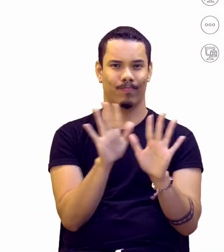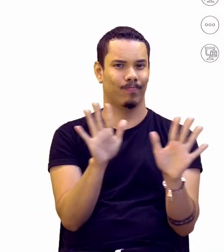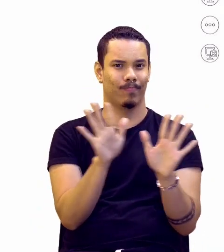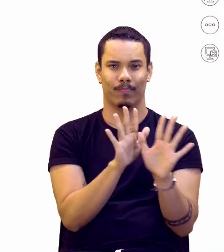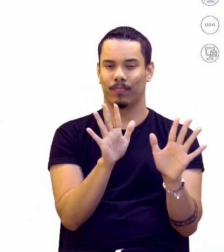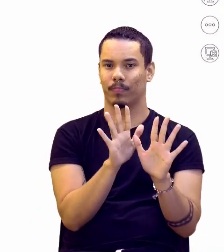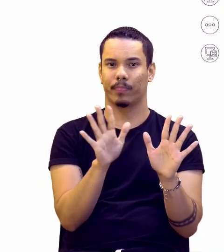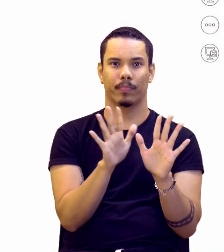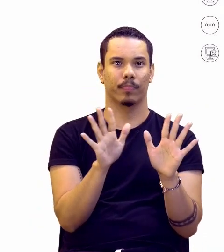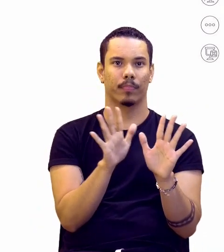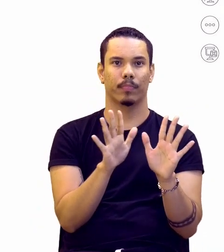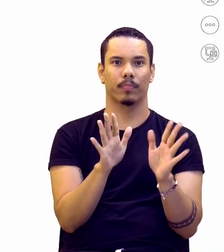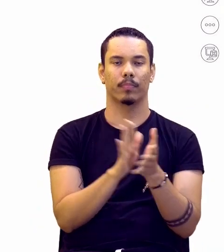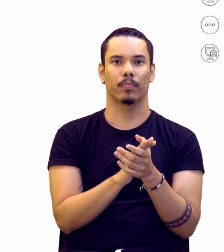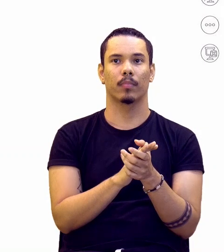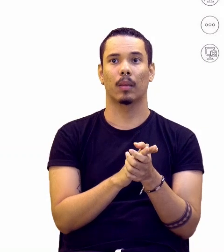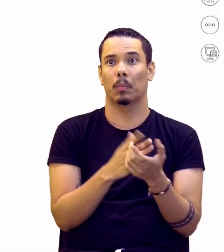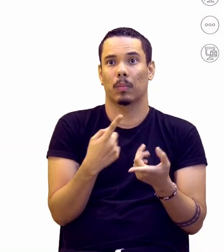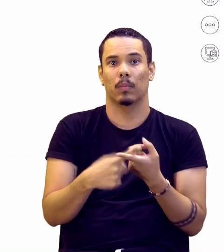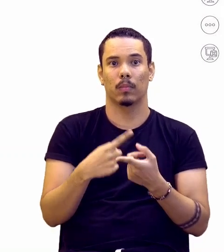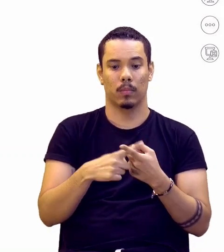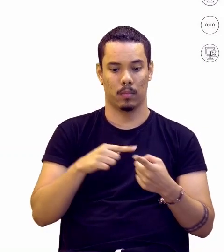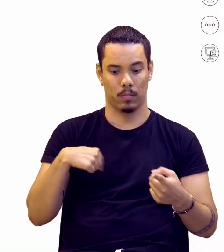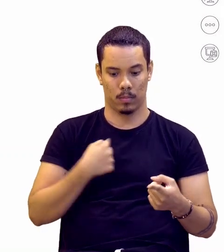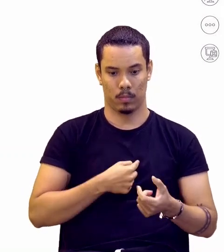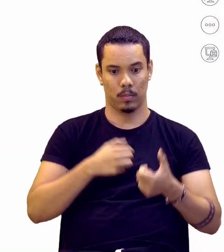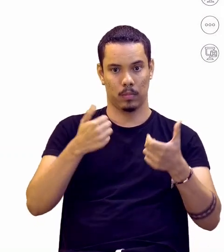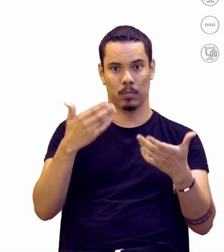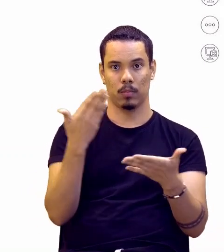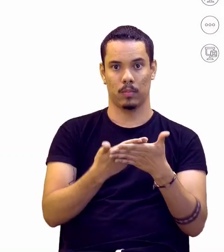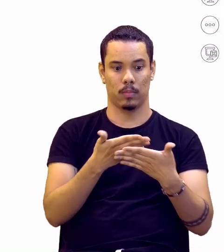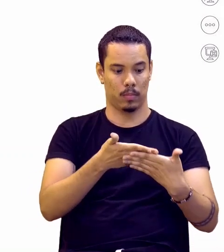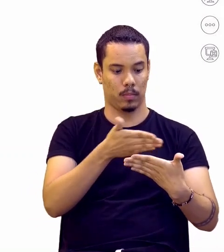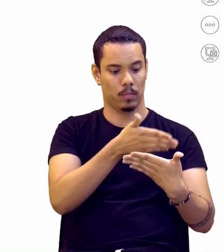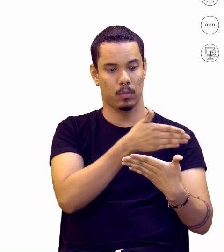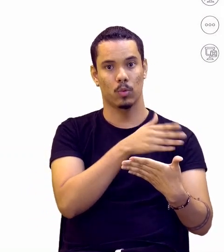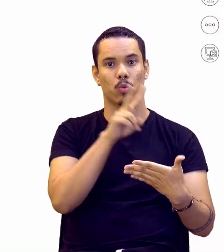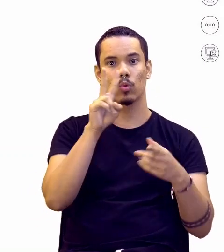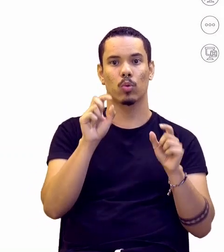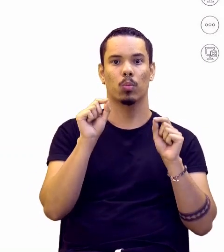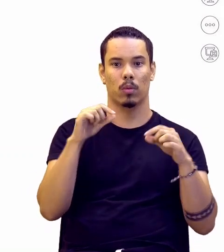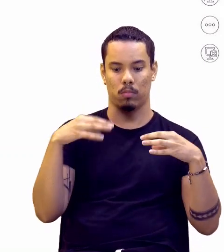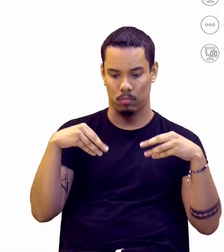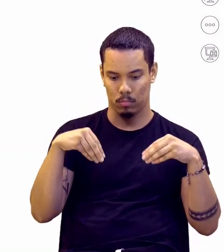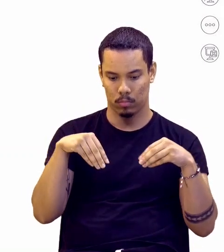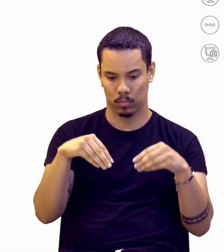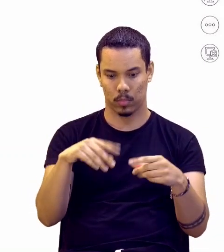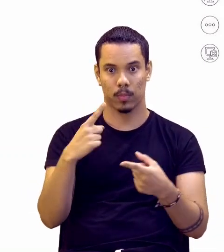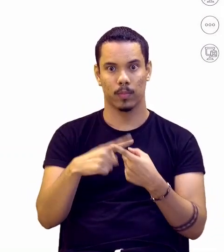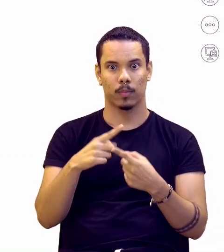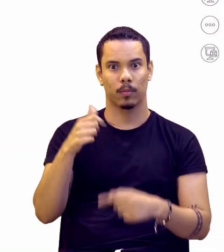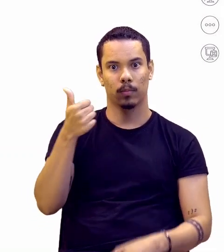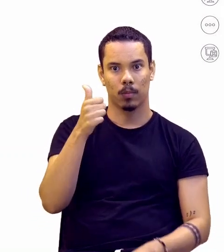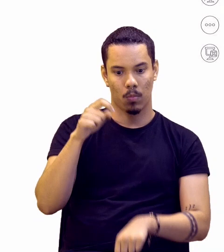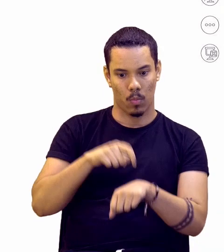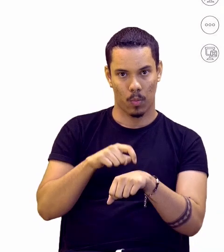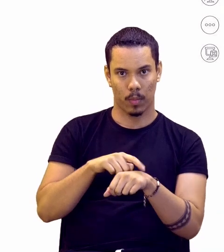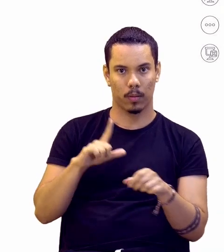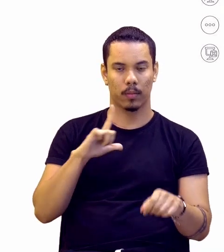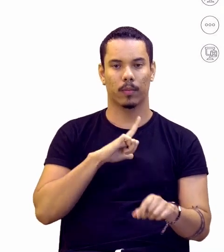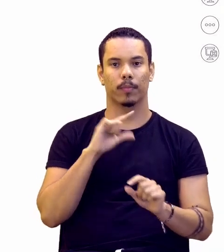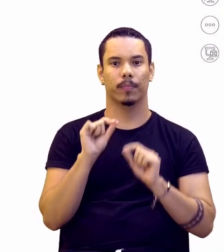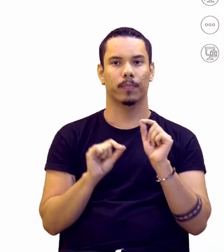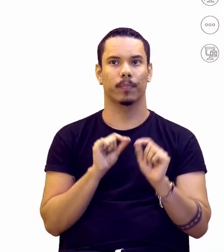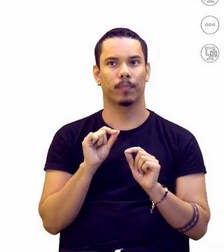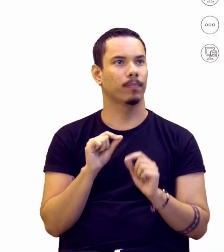Pode falar. Até porque falamos nas aulas anteriores sobre essa questão da terra, que naquele primeiro momento